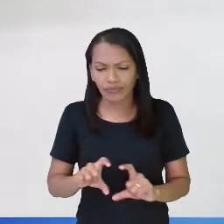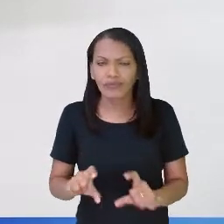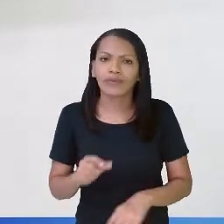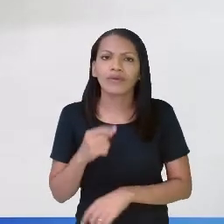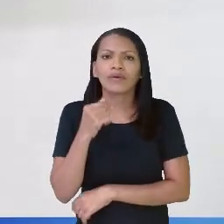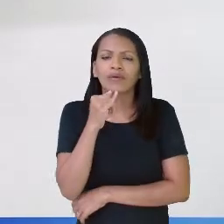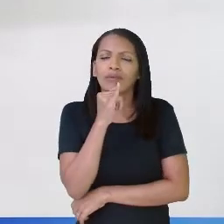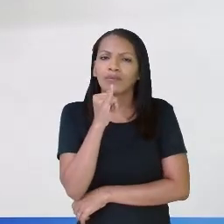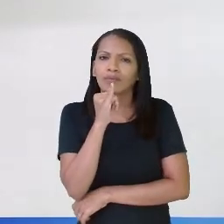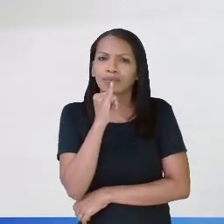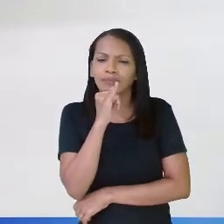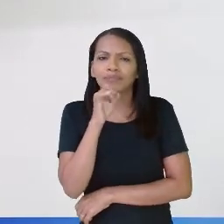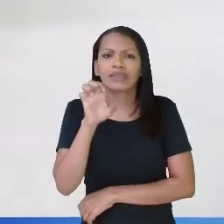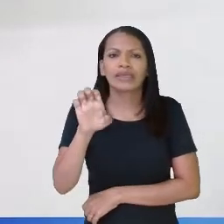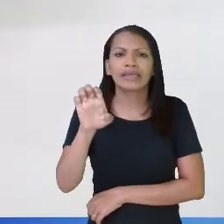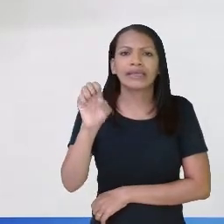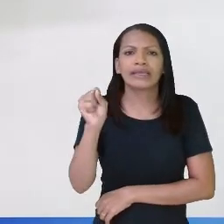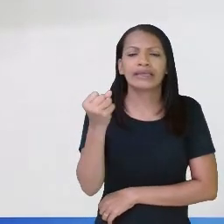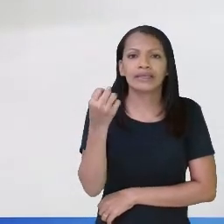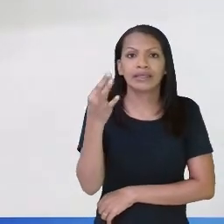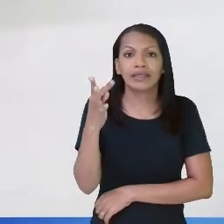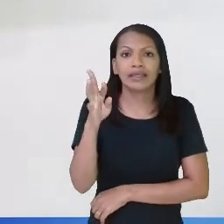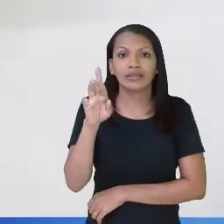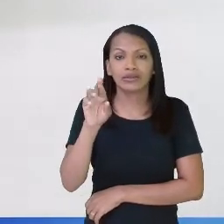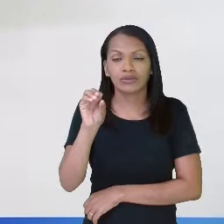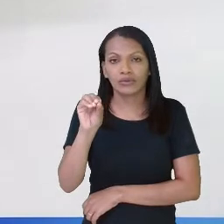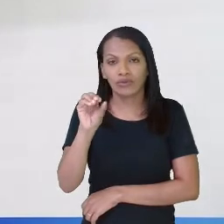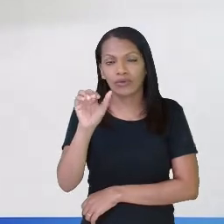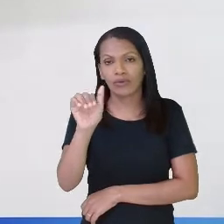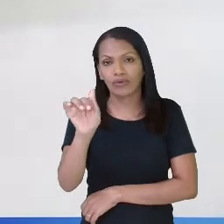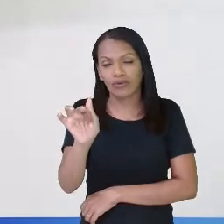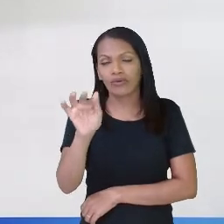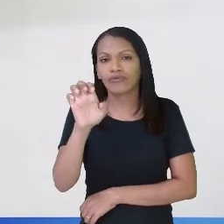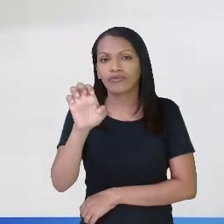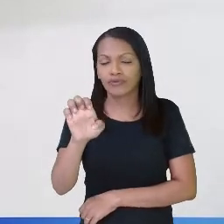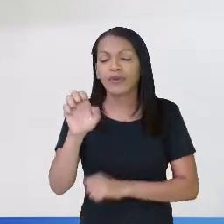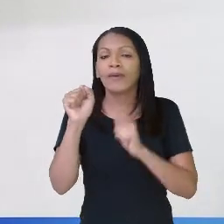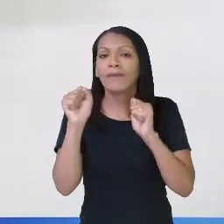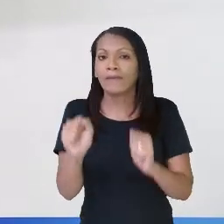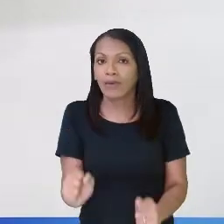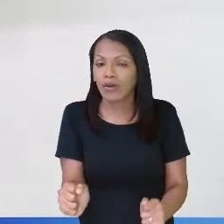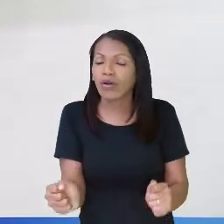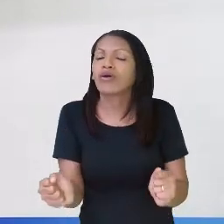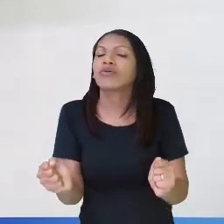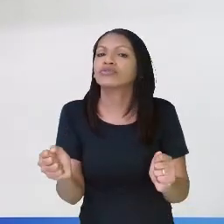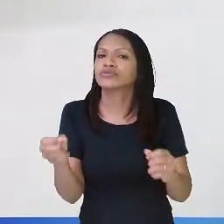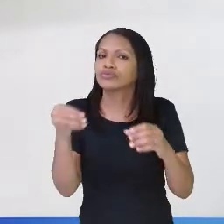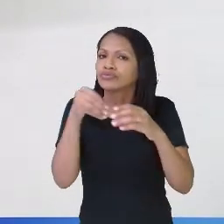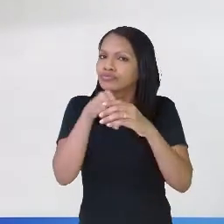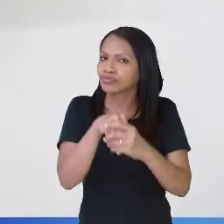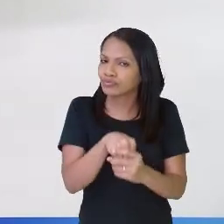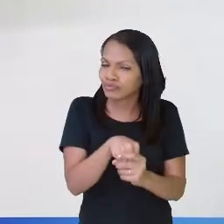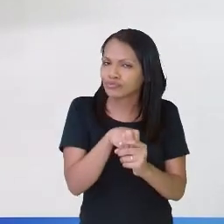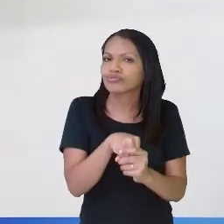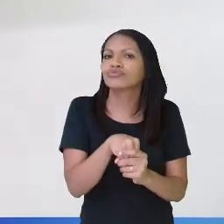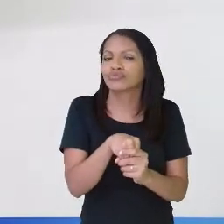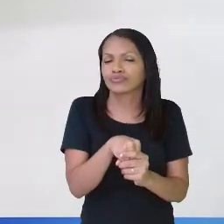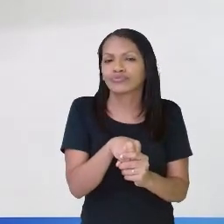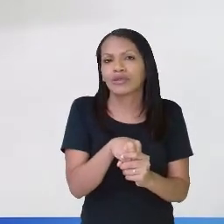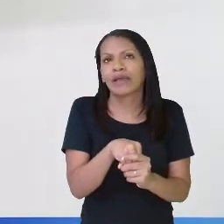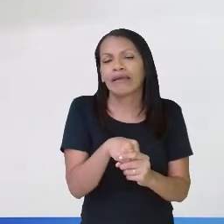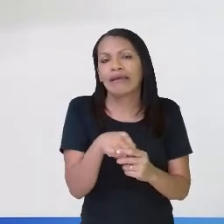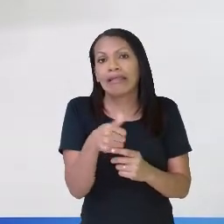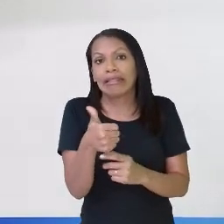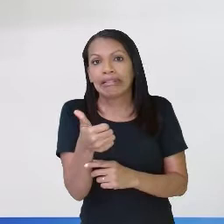por exemplo, pode ter um verso só, em contrapartida pode ter uma estrofe com 10, 15